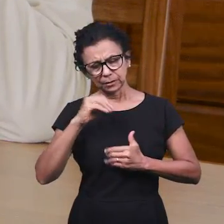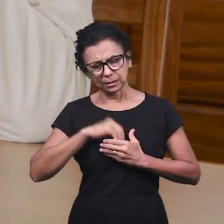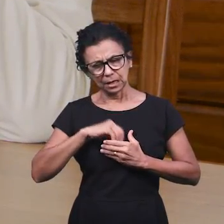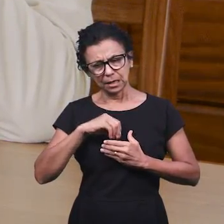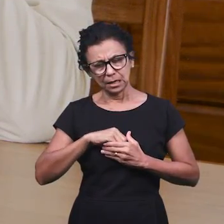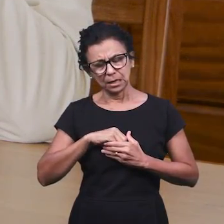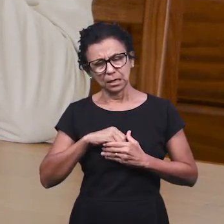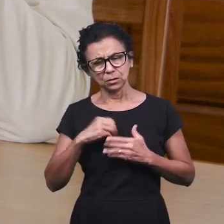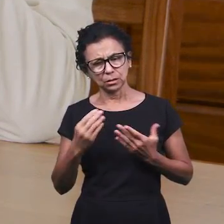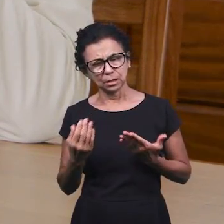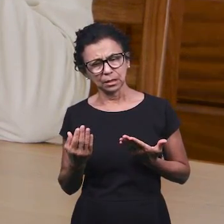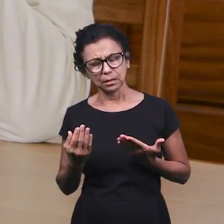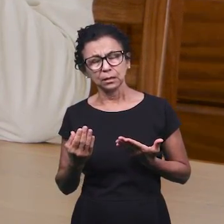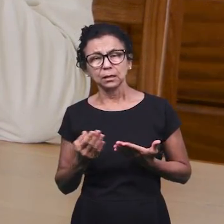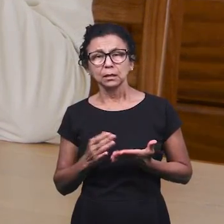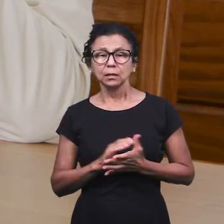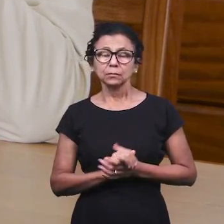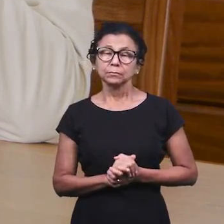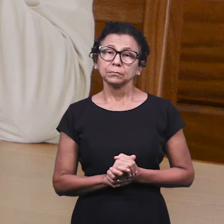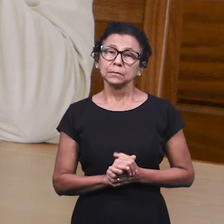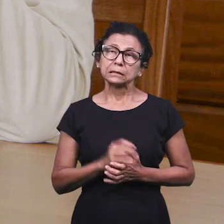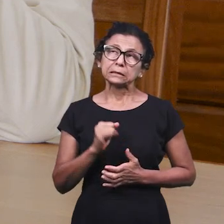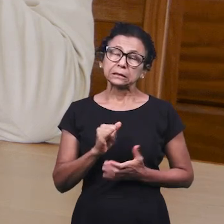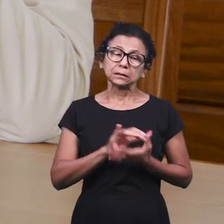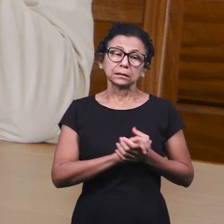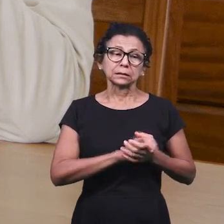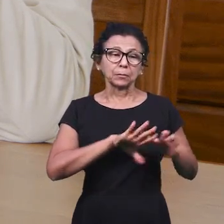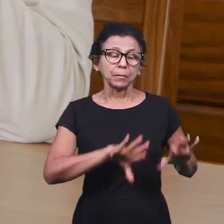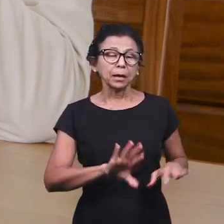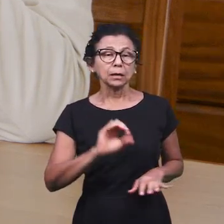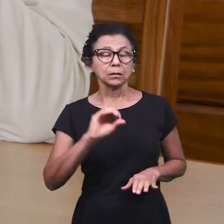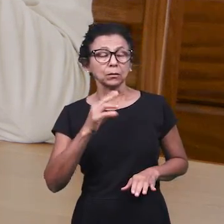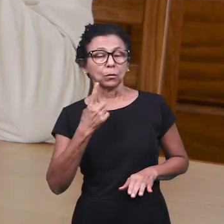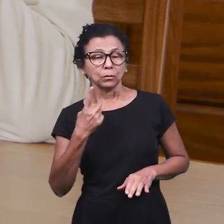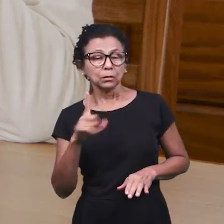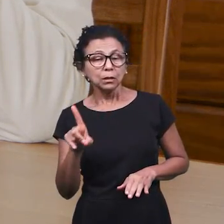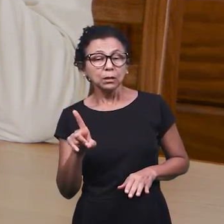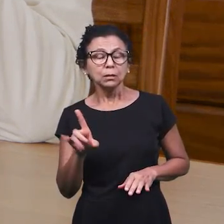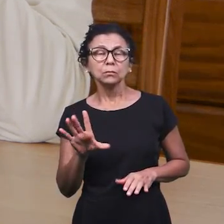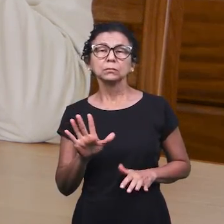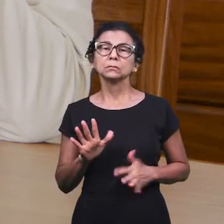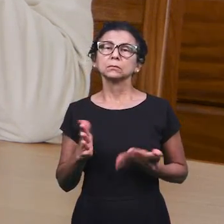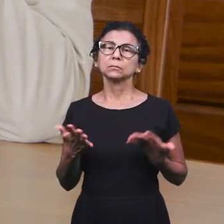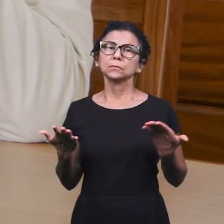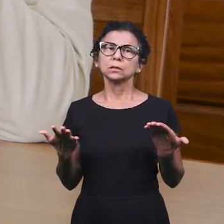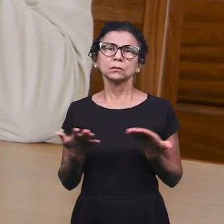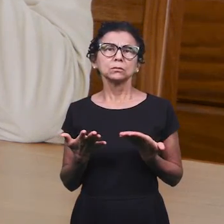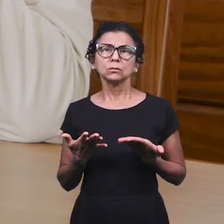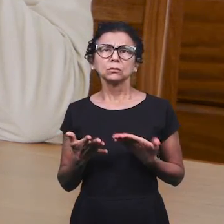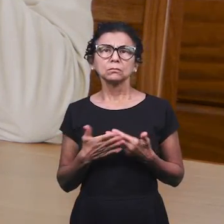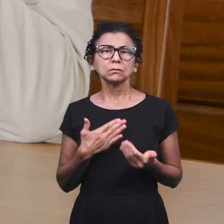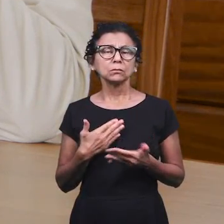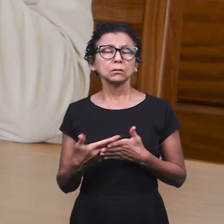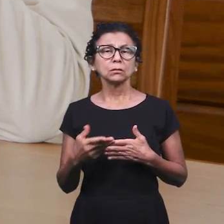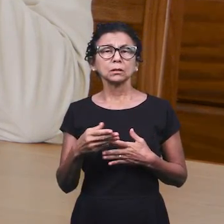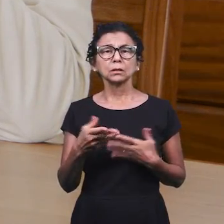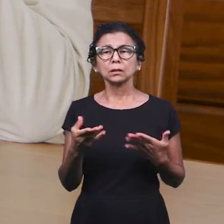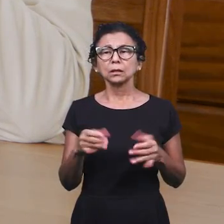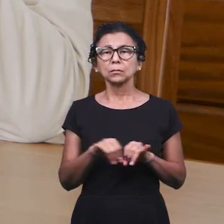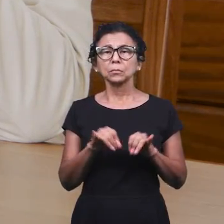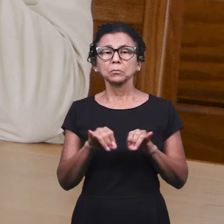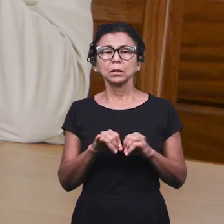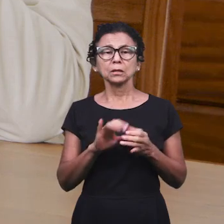também está uma coisa acontecendo na sociedade, está muito fácil o rompimento dos laços afetivos.